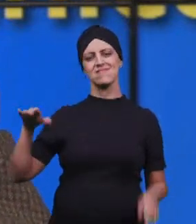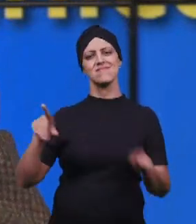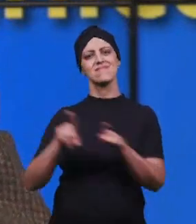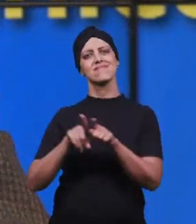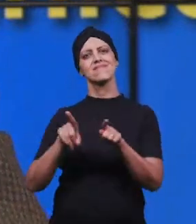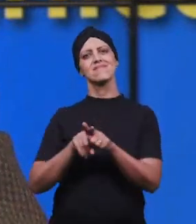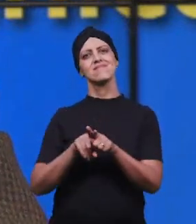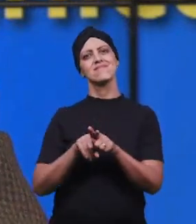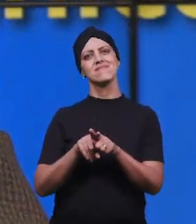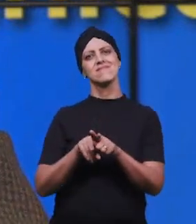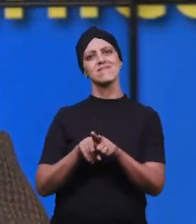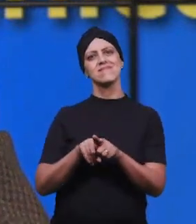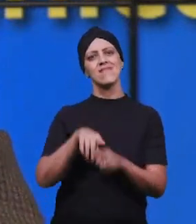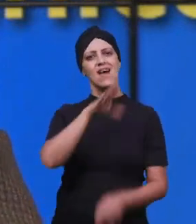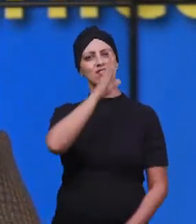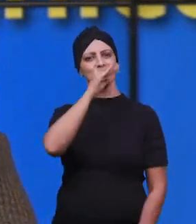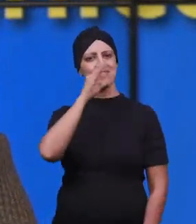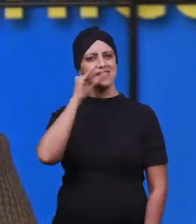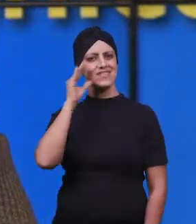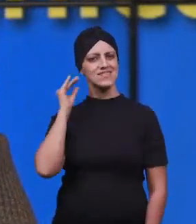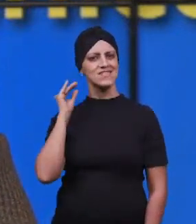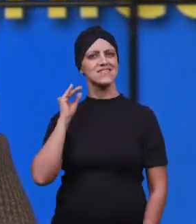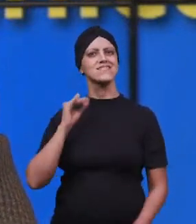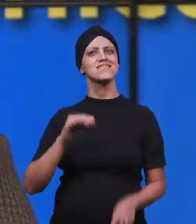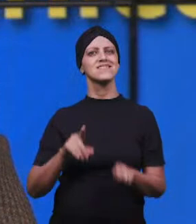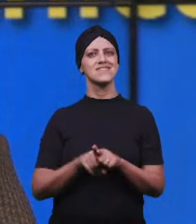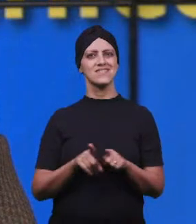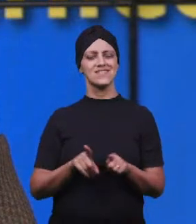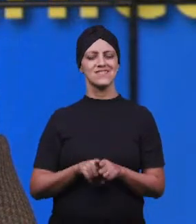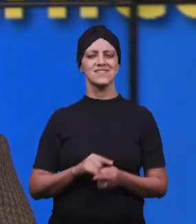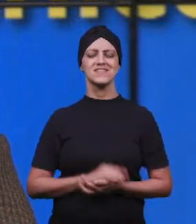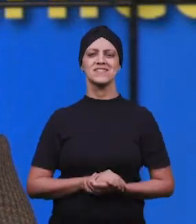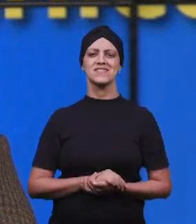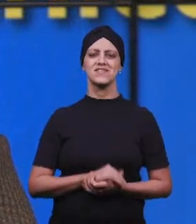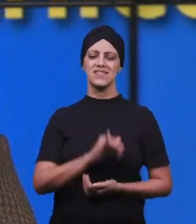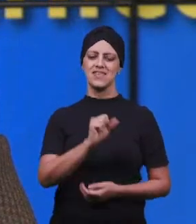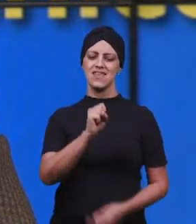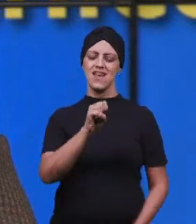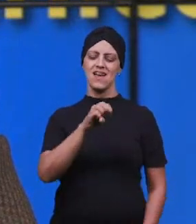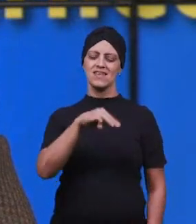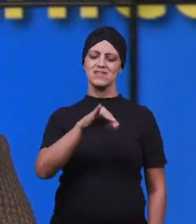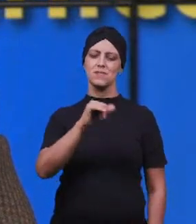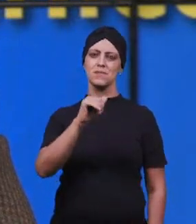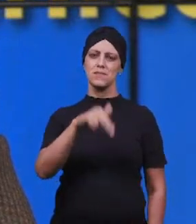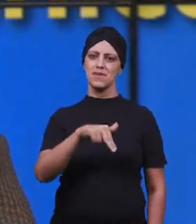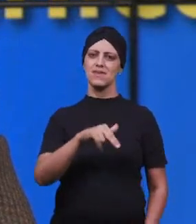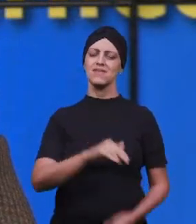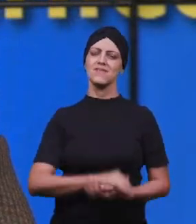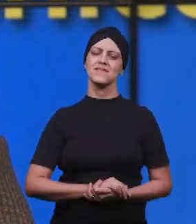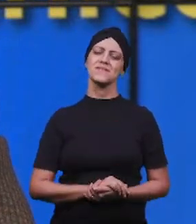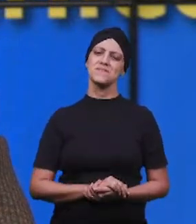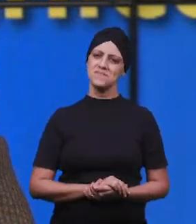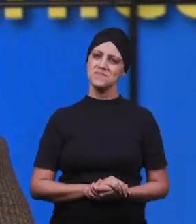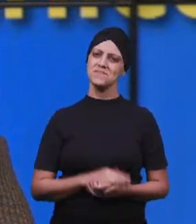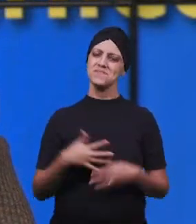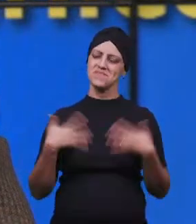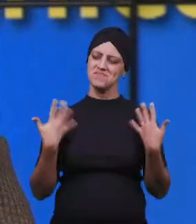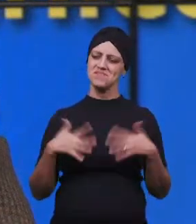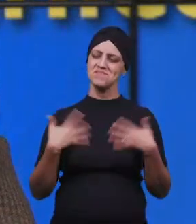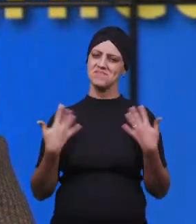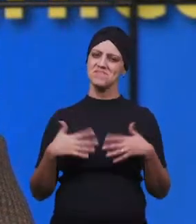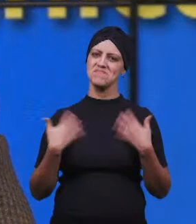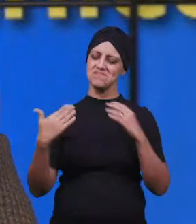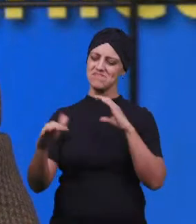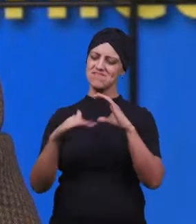nossas intermediários e também a nossa irmã adolescente, nossa irmã Yasmin, lá da nossa igreja em Luxemburgo.